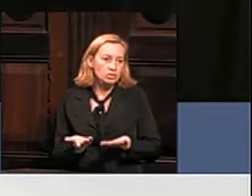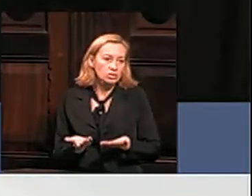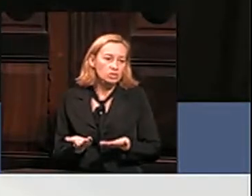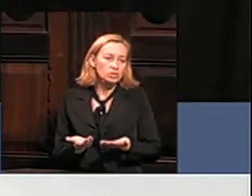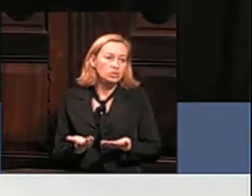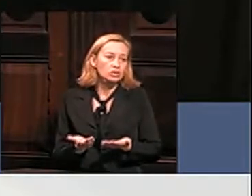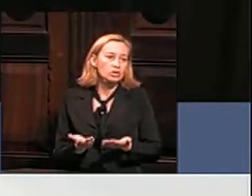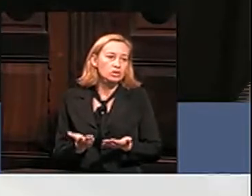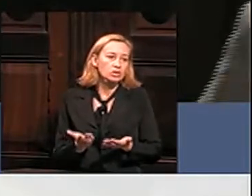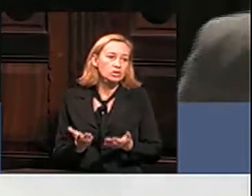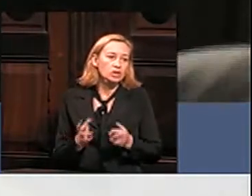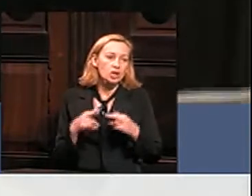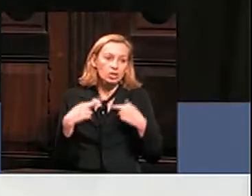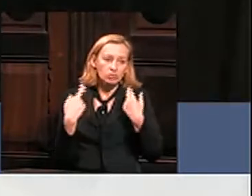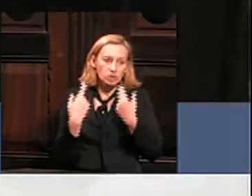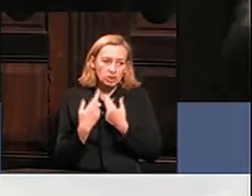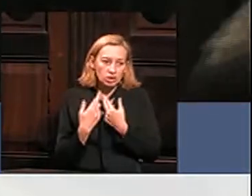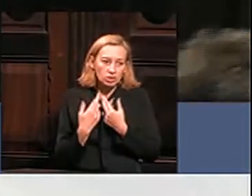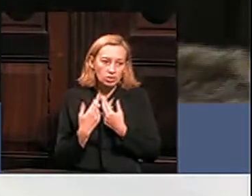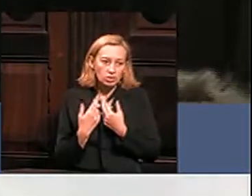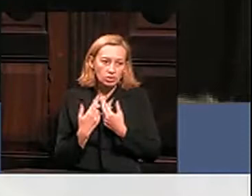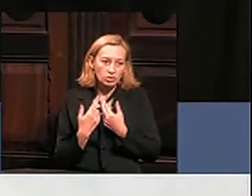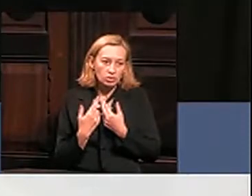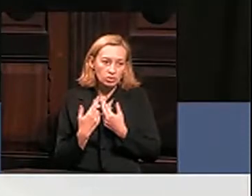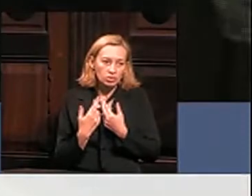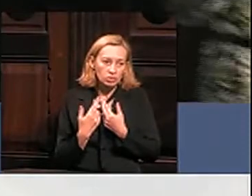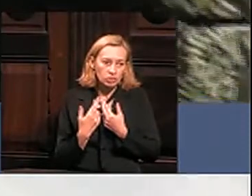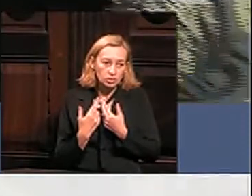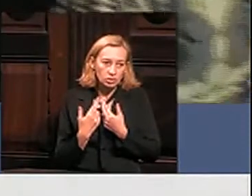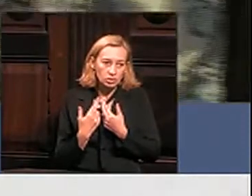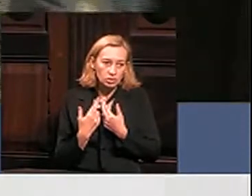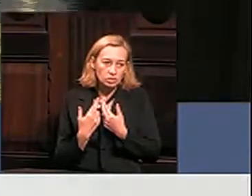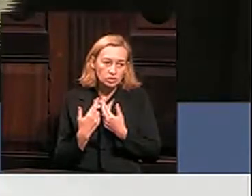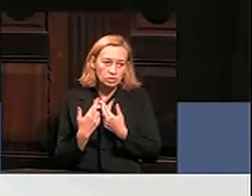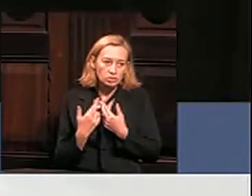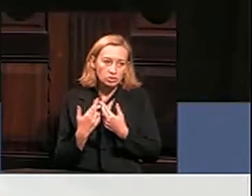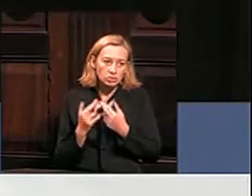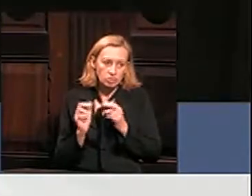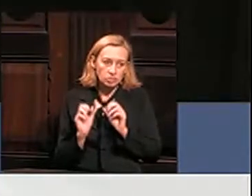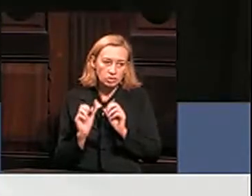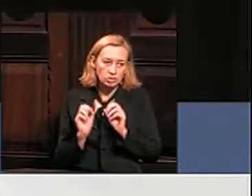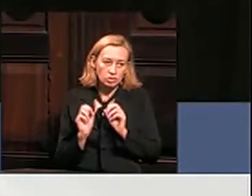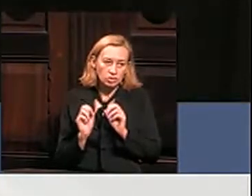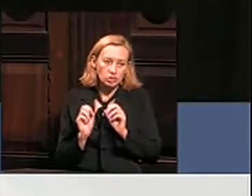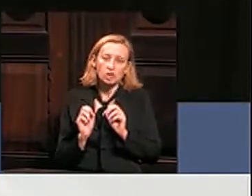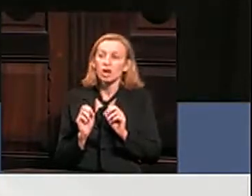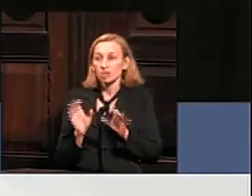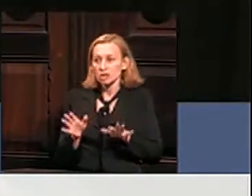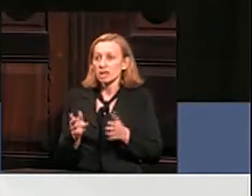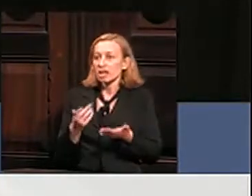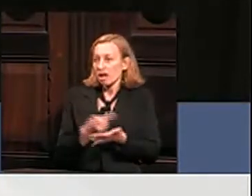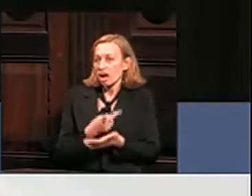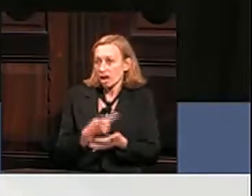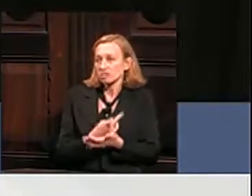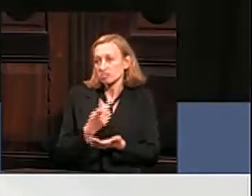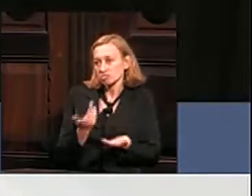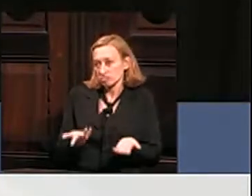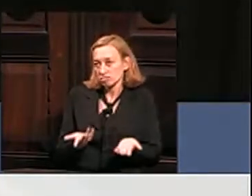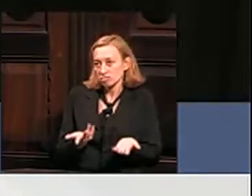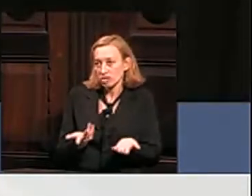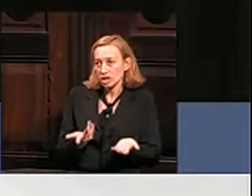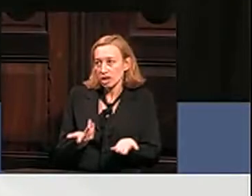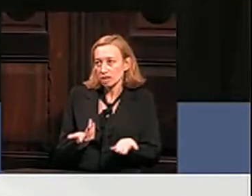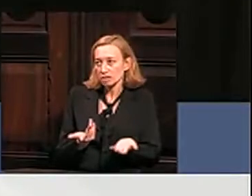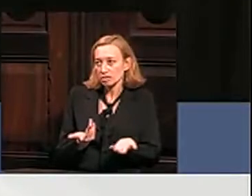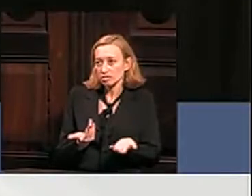dirimir, de uma forma ou de outra, mais cedo ou mais tarde, nós votaremos isso, que é uma injustiça que estão fazendo com os trabalhadores